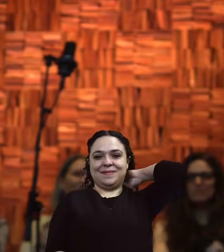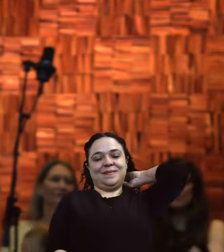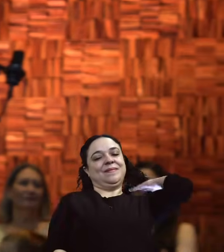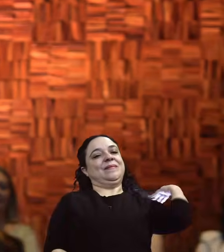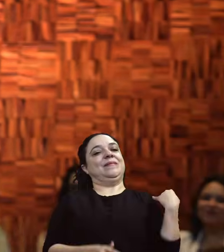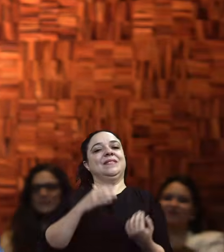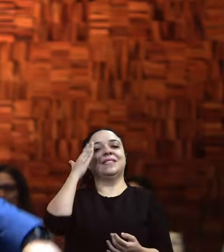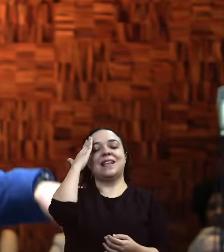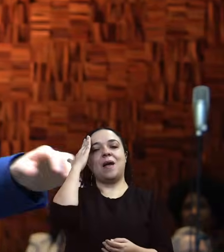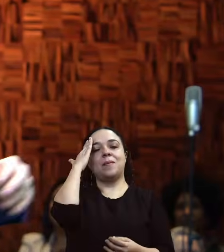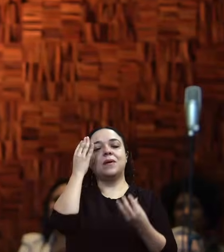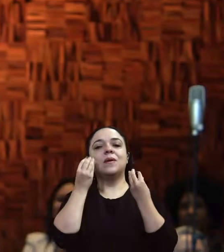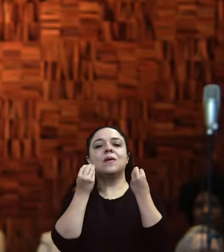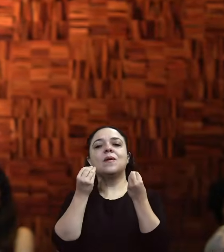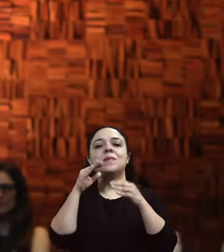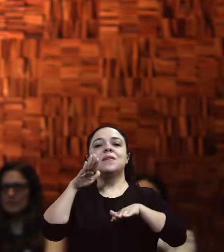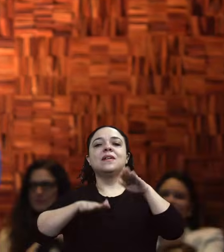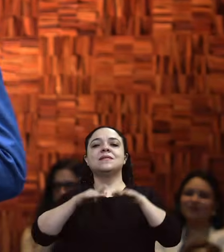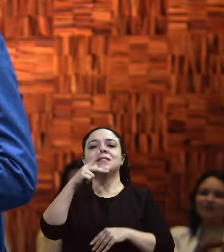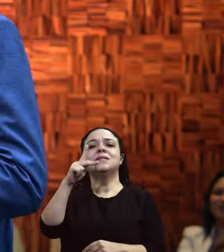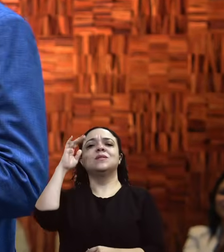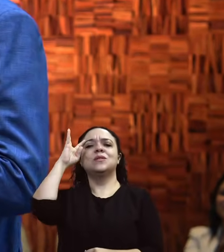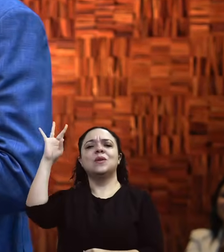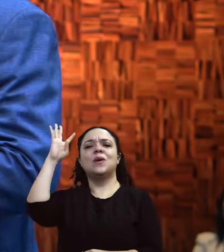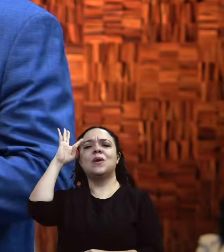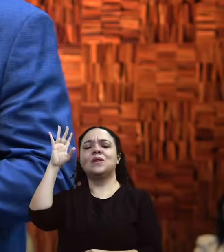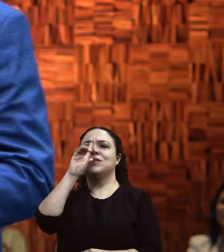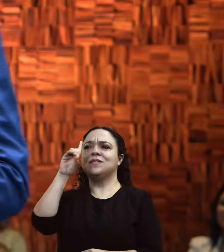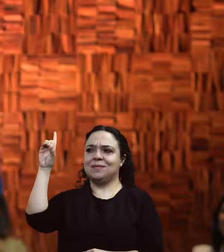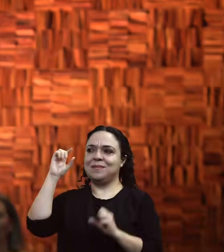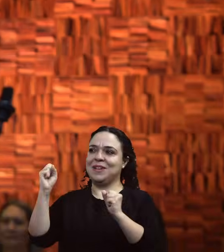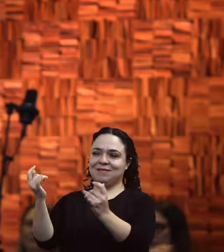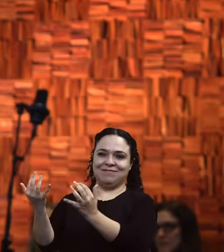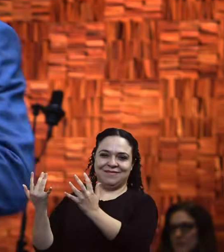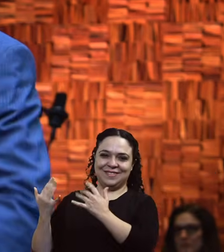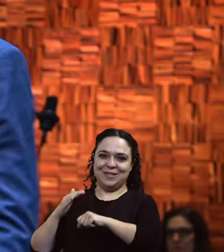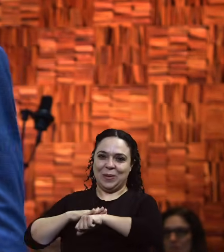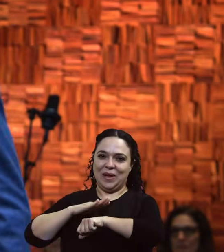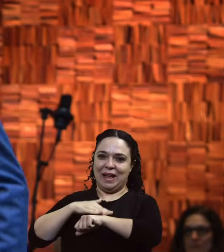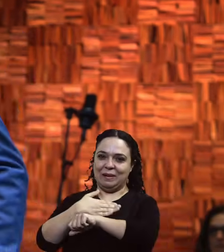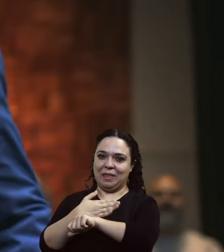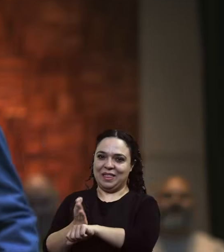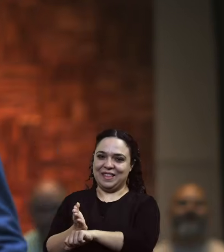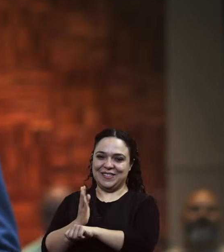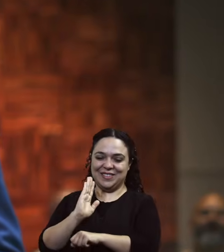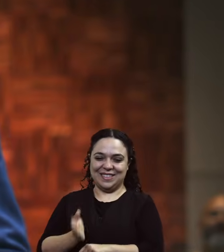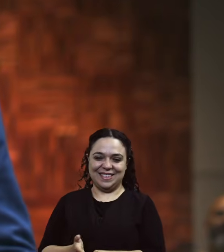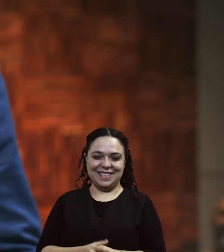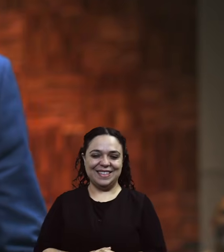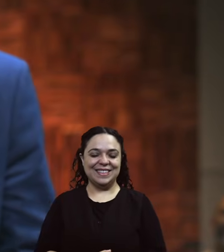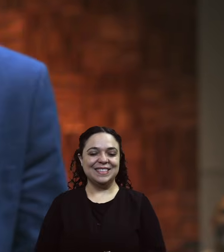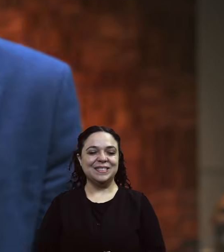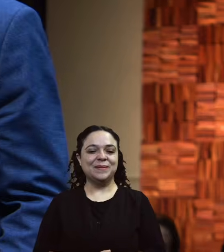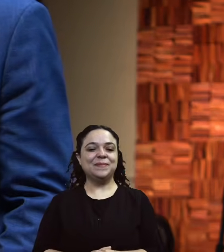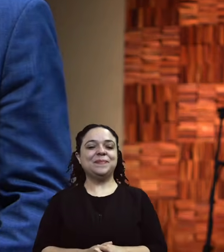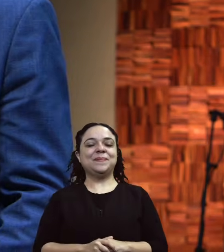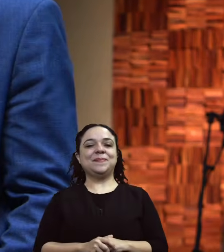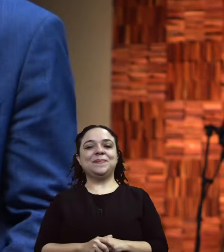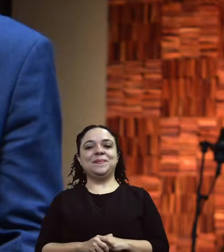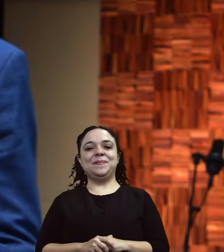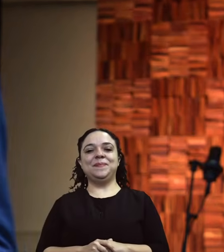Sabe, às vezes os sonhos de Deus... Pode chegar, Laura, aqui. Vamos. Meu horário já passou até.